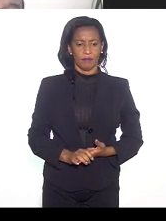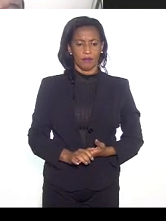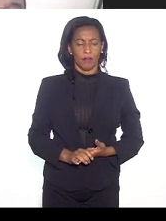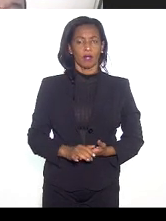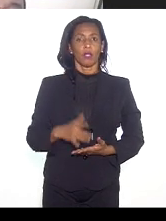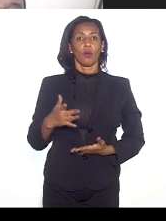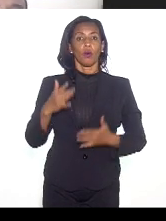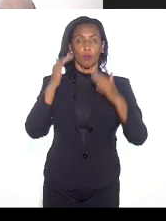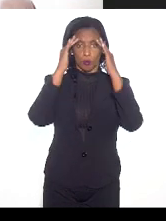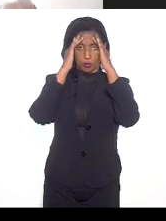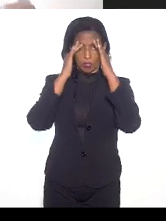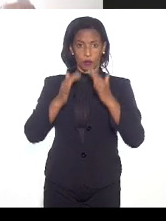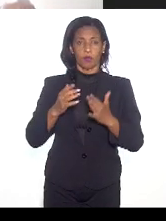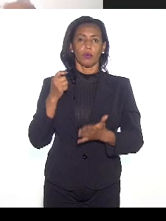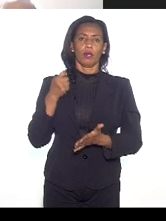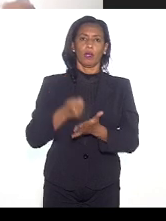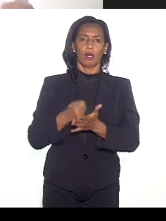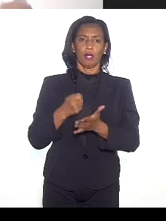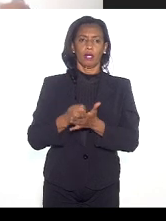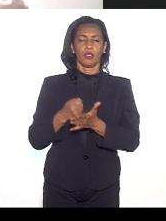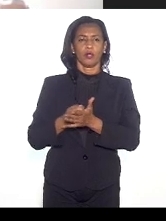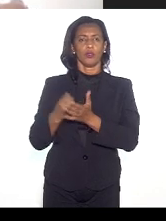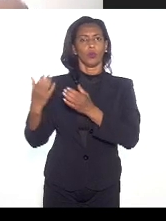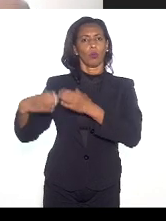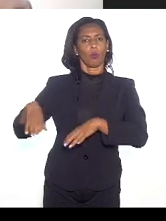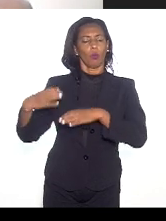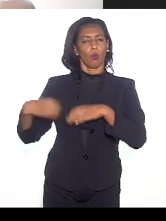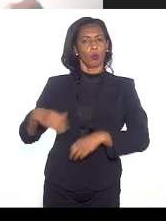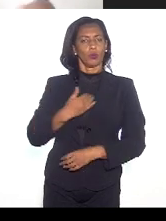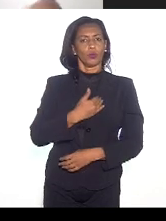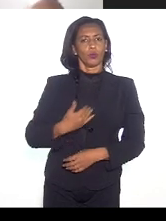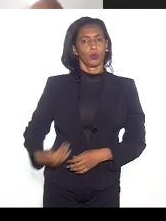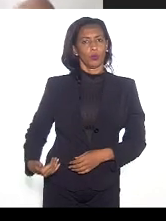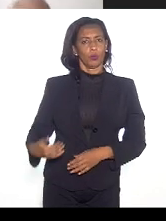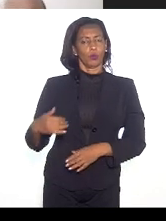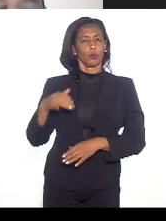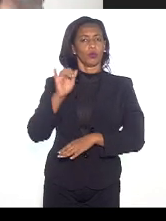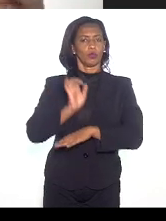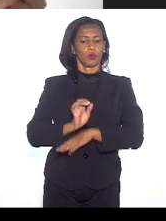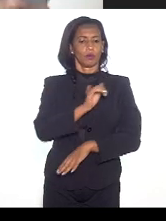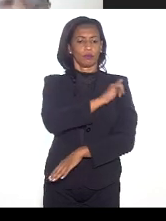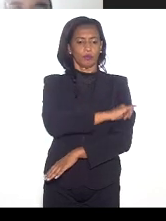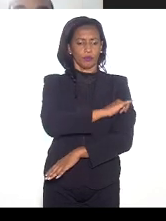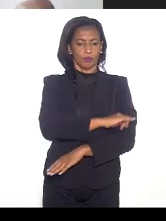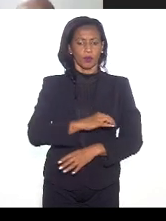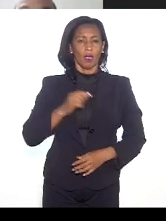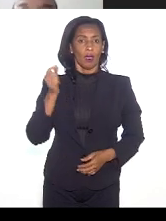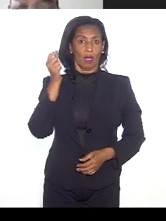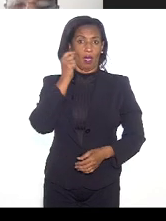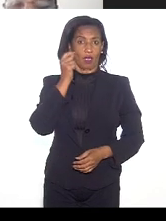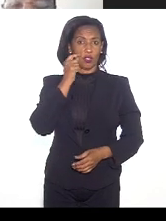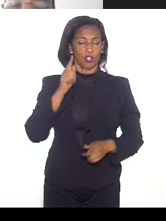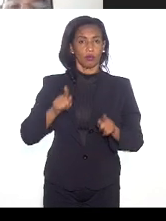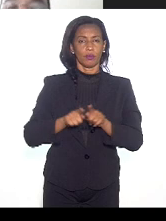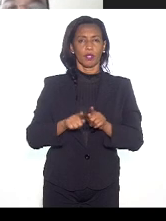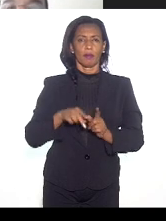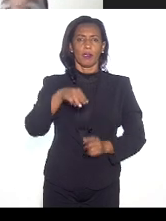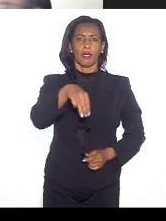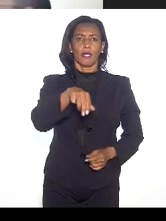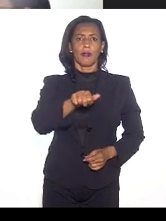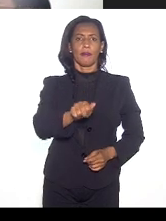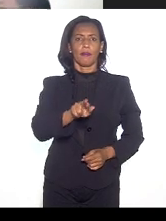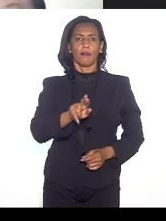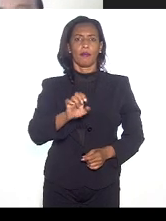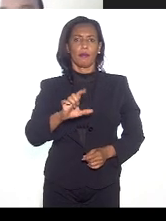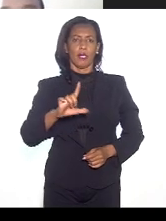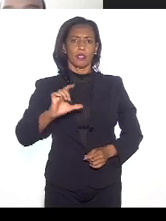aliada no que diz respeito à garantia jurídica dos concursos públicos no Estado do Rio de Janeiro. Também presente o deputado Giovanni Ratinho e o deputado Marcelo do Seu Dino. O deputado